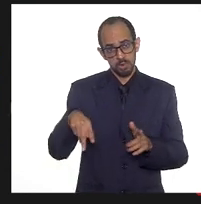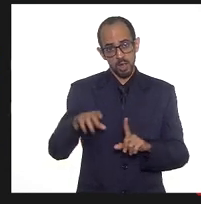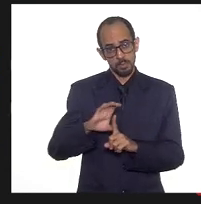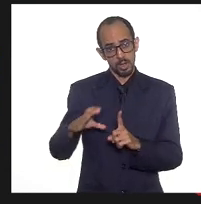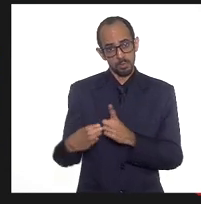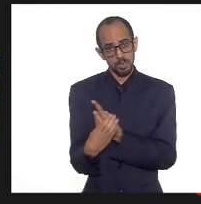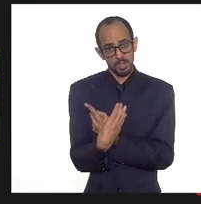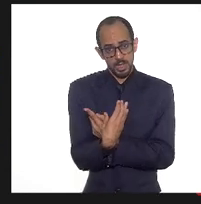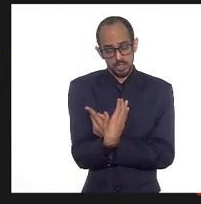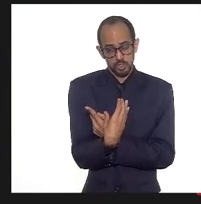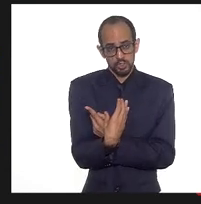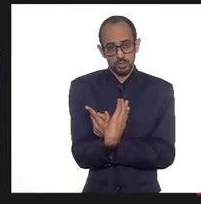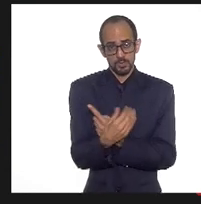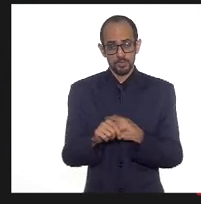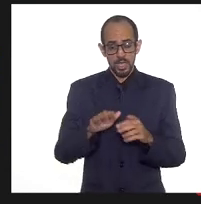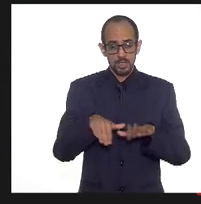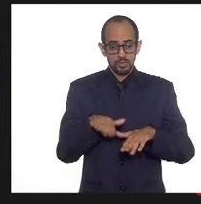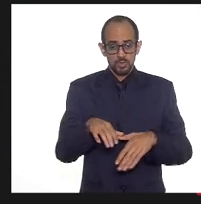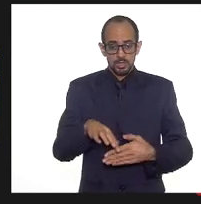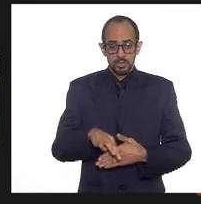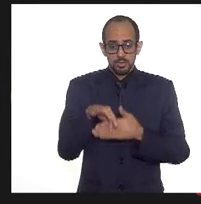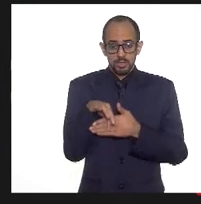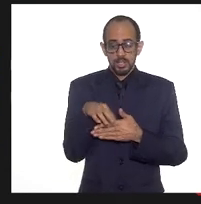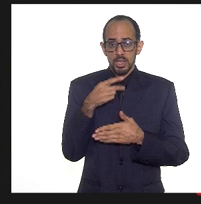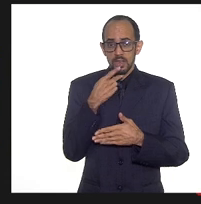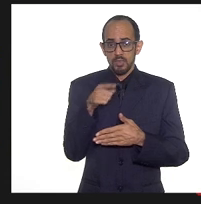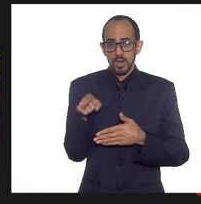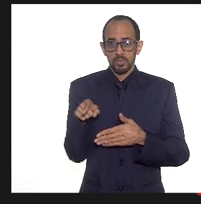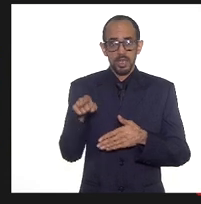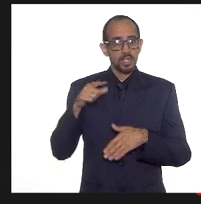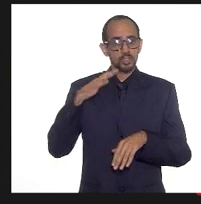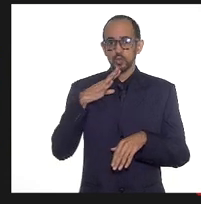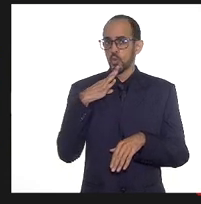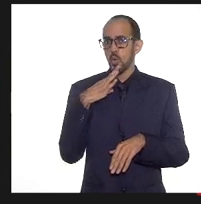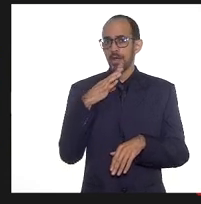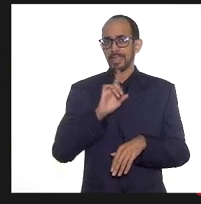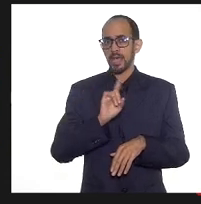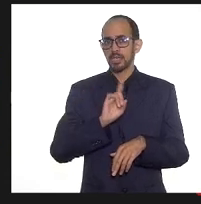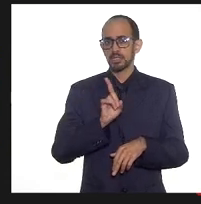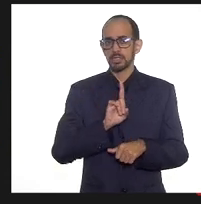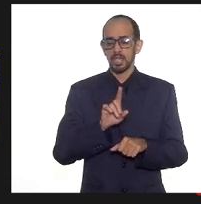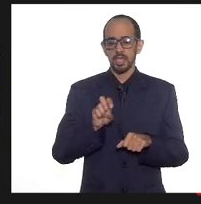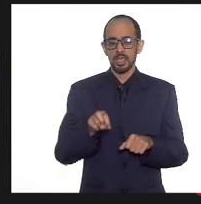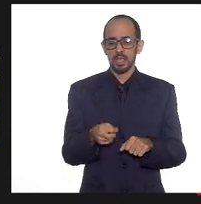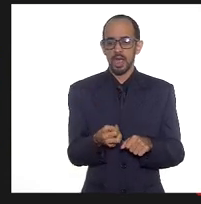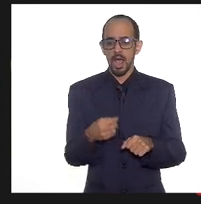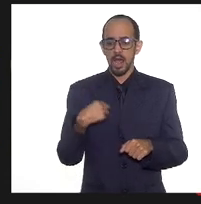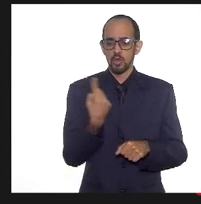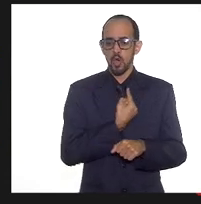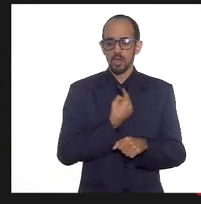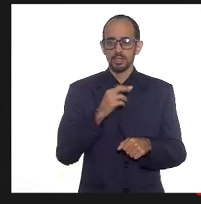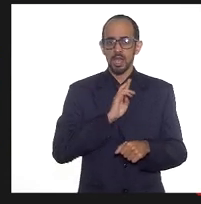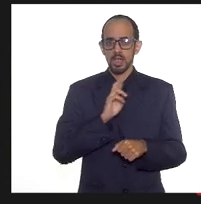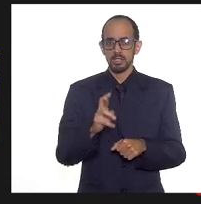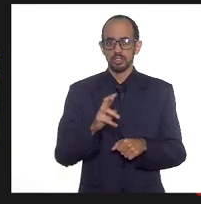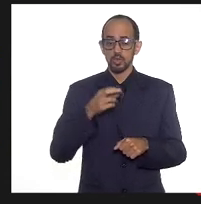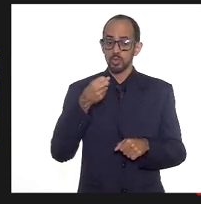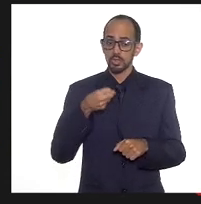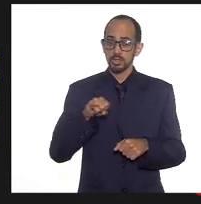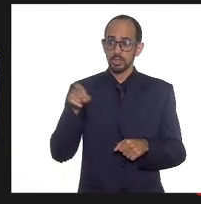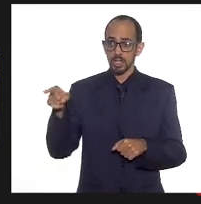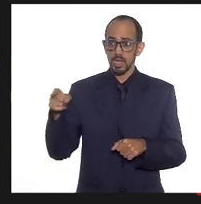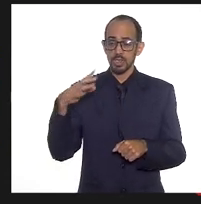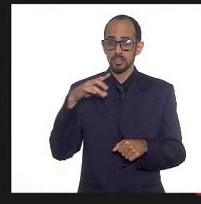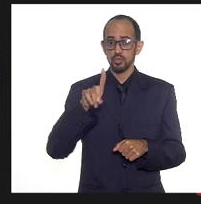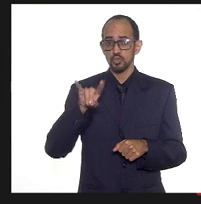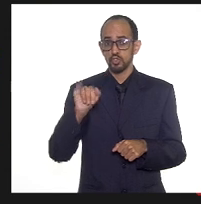né, lideranças religiosas dizer: ah, mas eles não conhecem a nossa religião, se eles conhecerem, eles